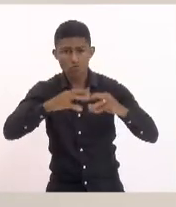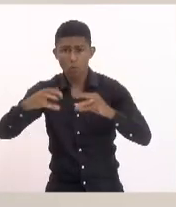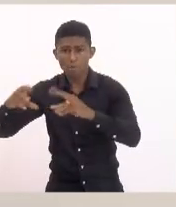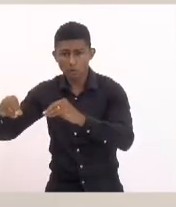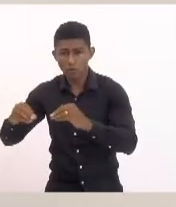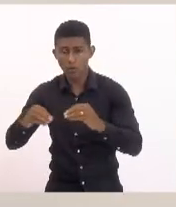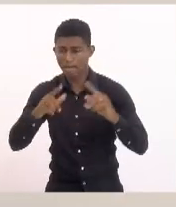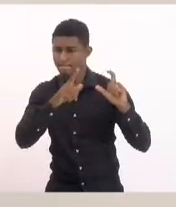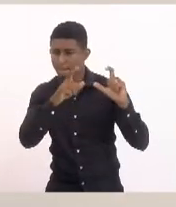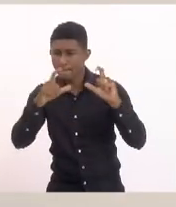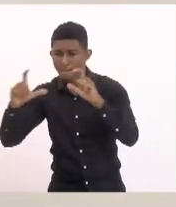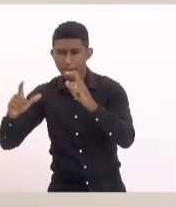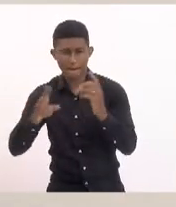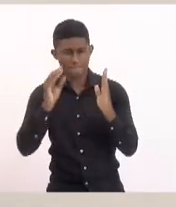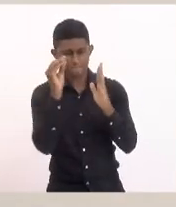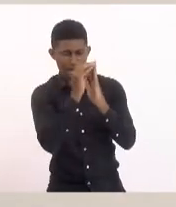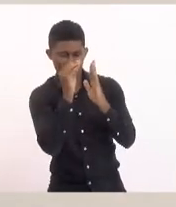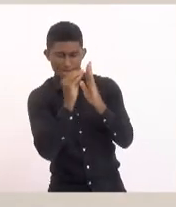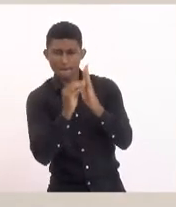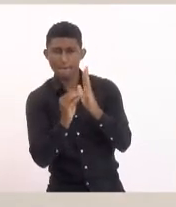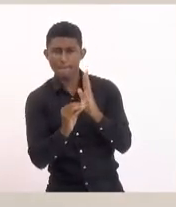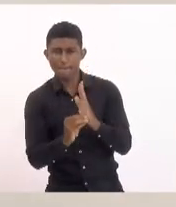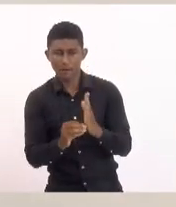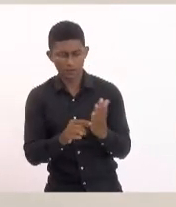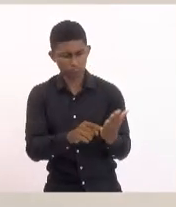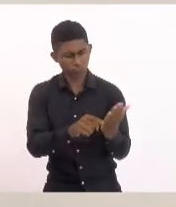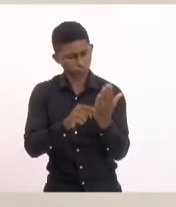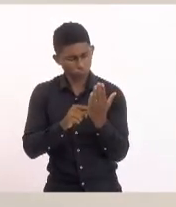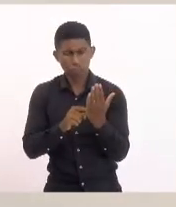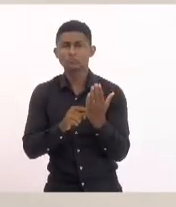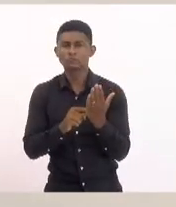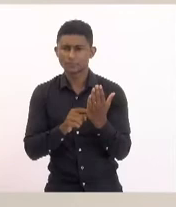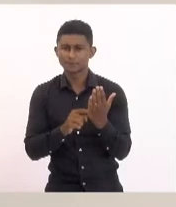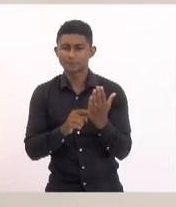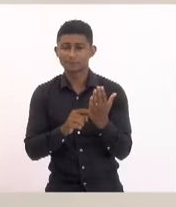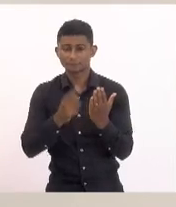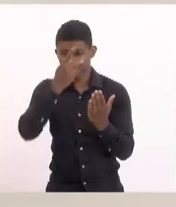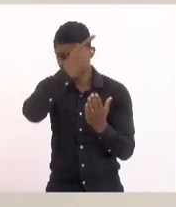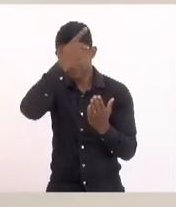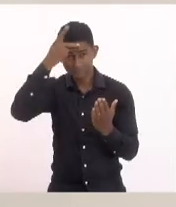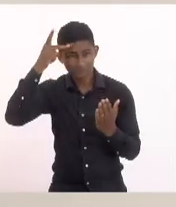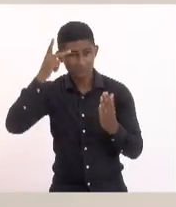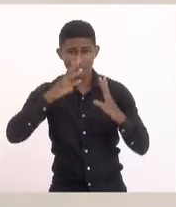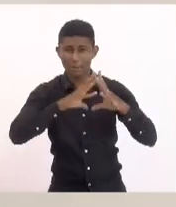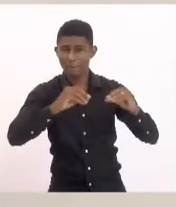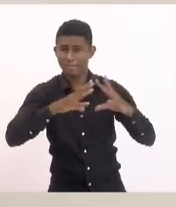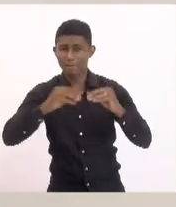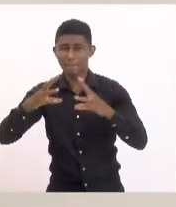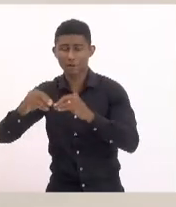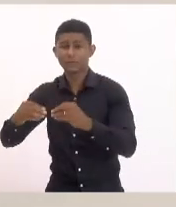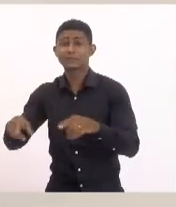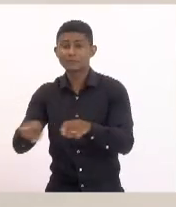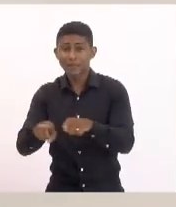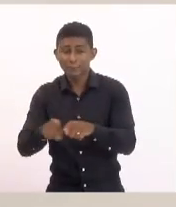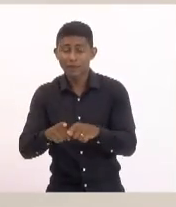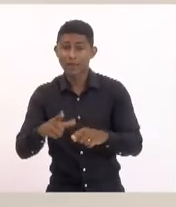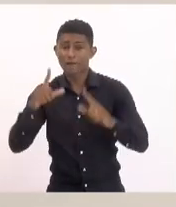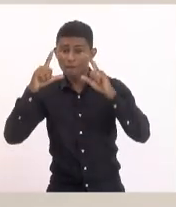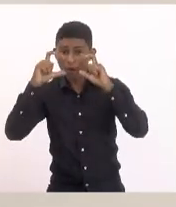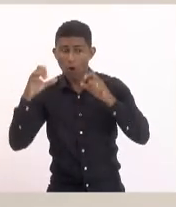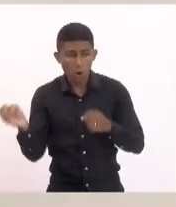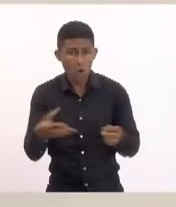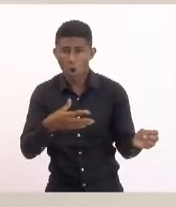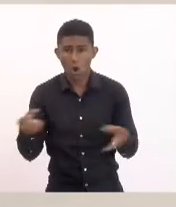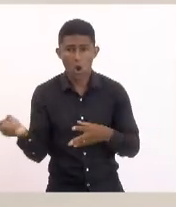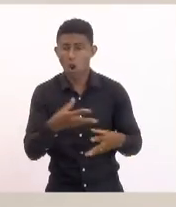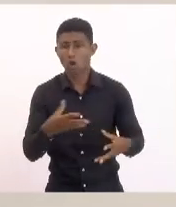determina a publicação, que essa publicação de fotos das pessoas desaparecidas sejam atualizadas. Todos nós